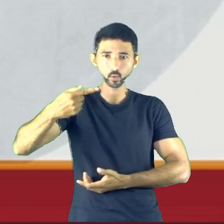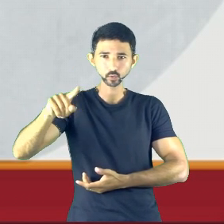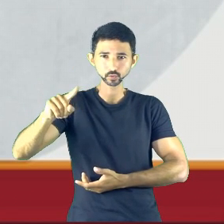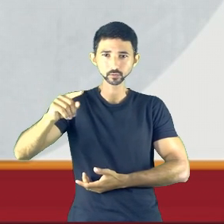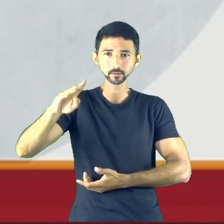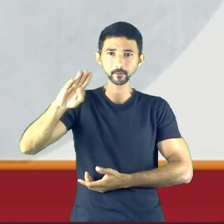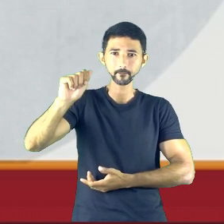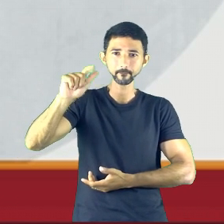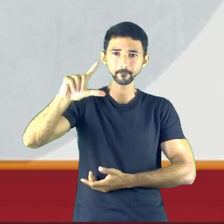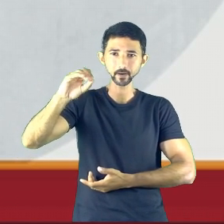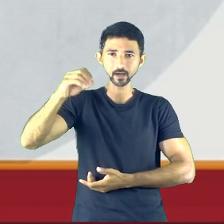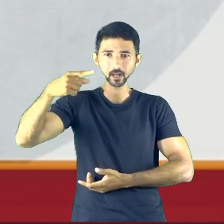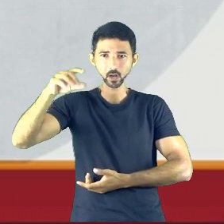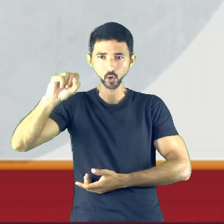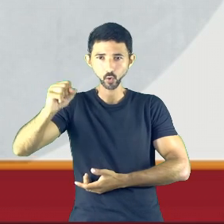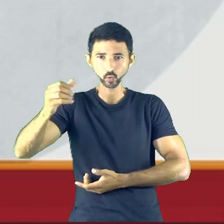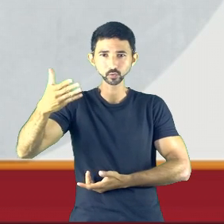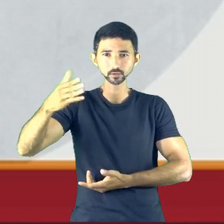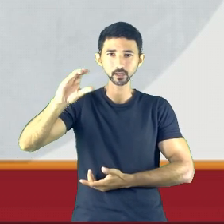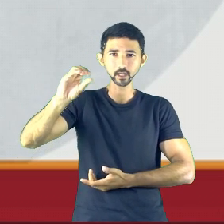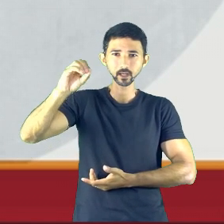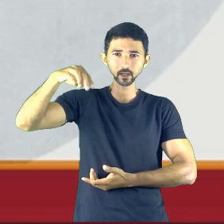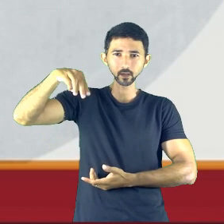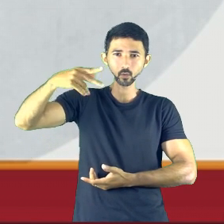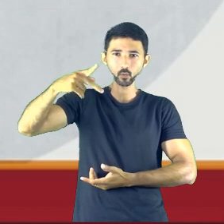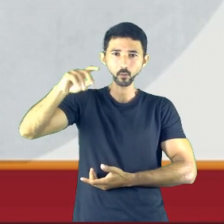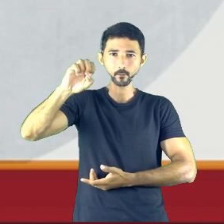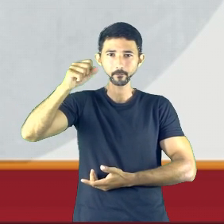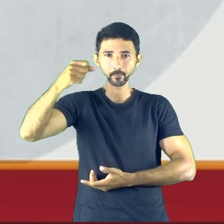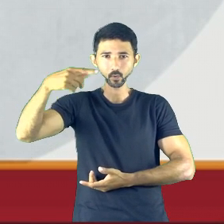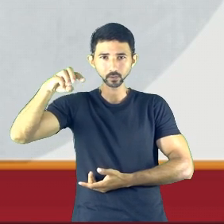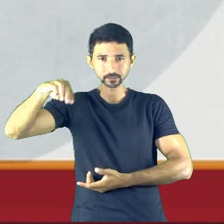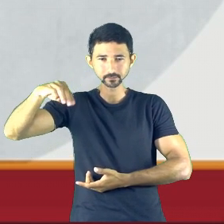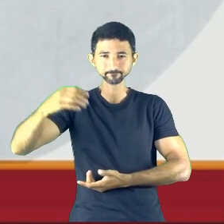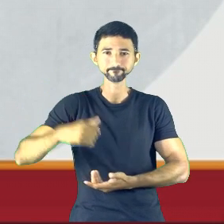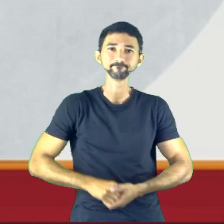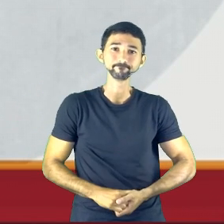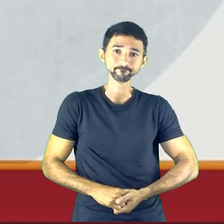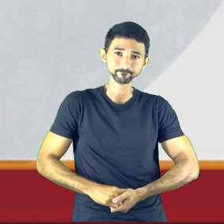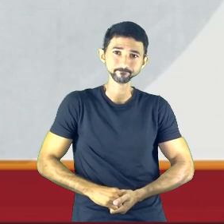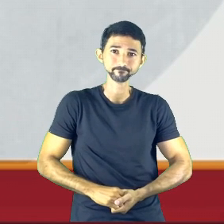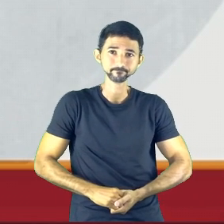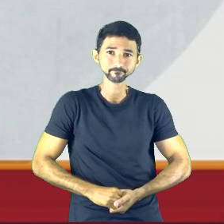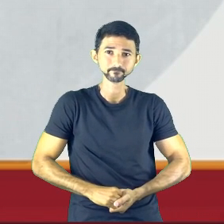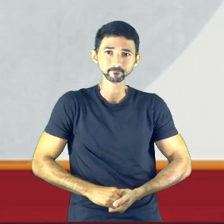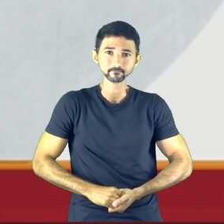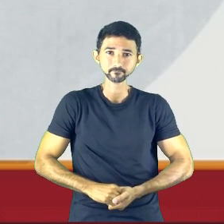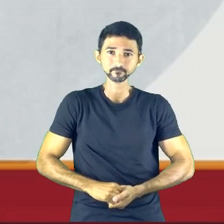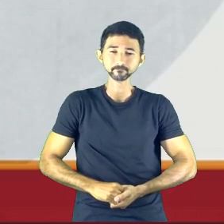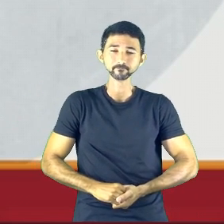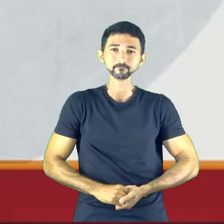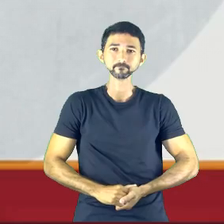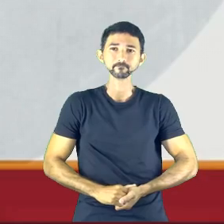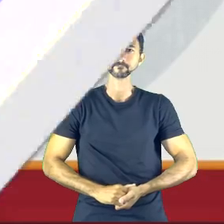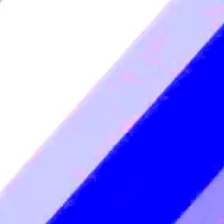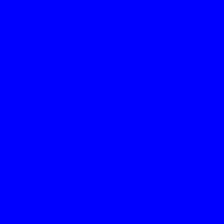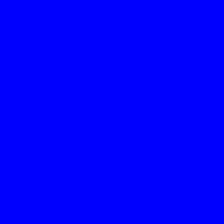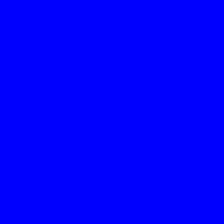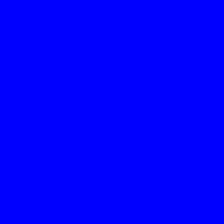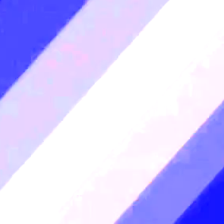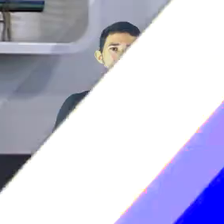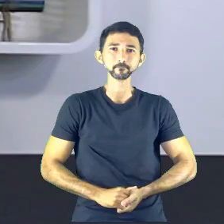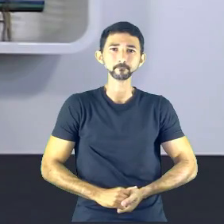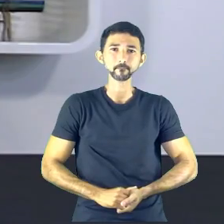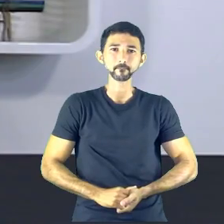e compõe, tá bom? Espero que essas dicas tenham sido muito importantes para vocês. Agora, voltem aqui